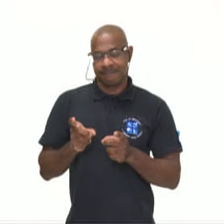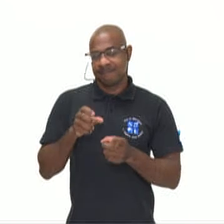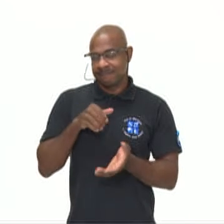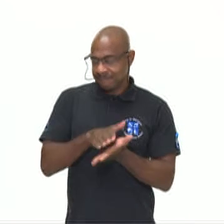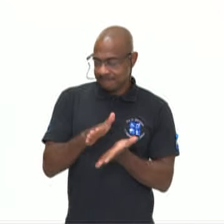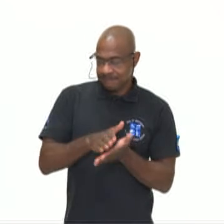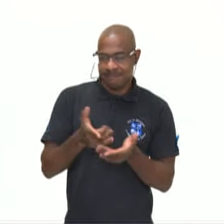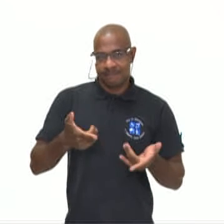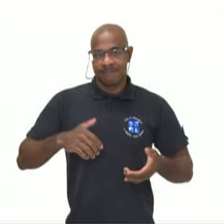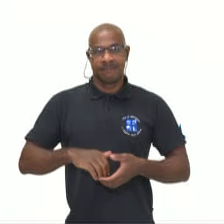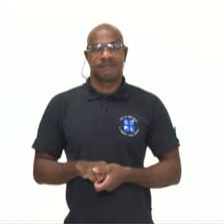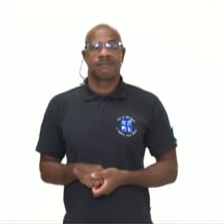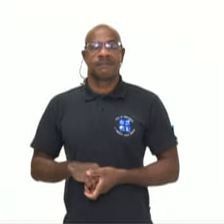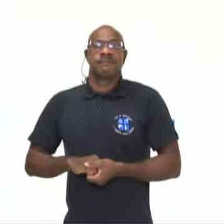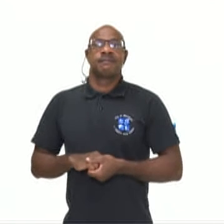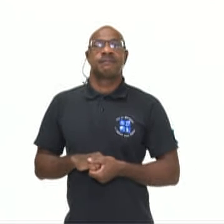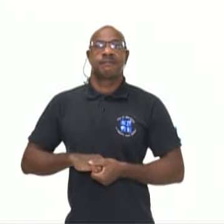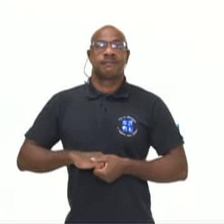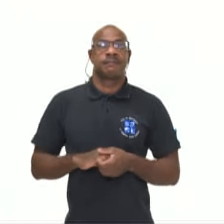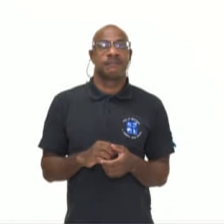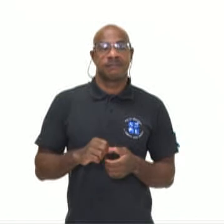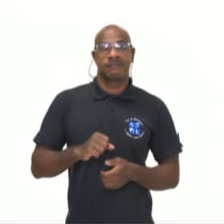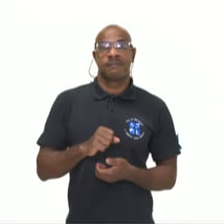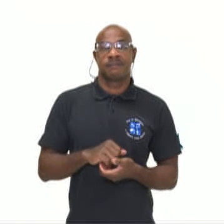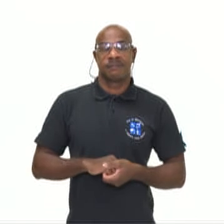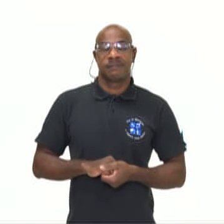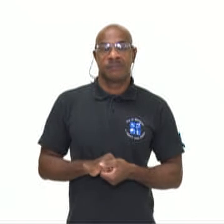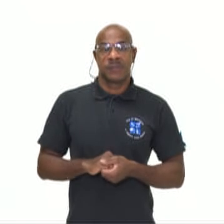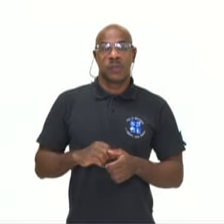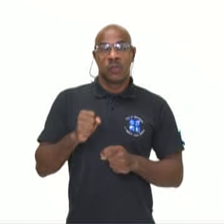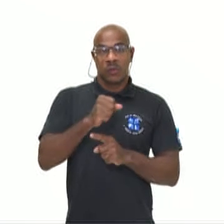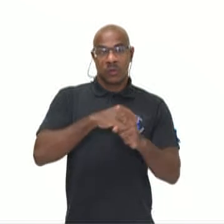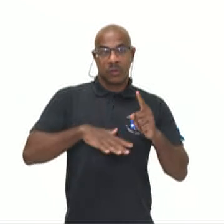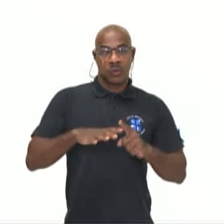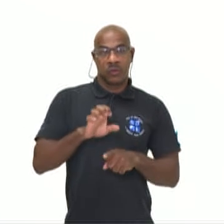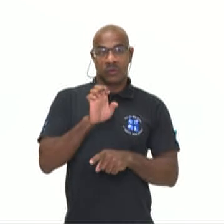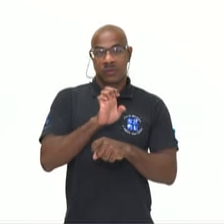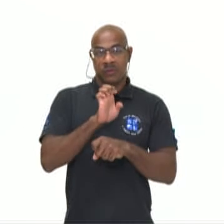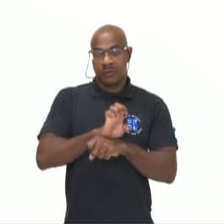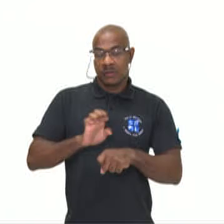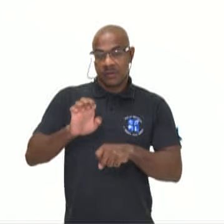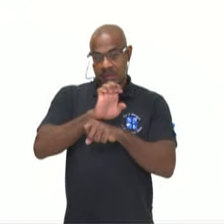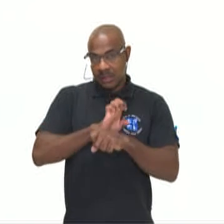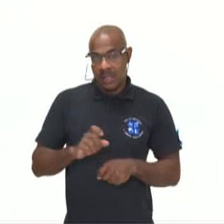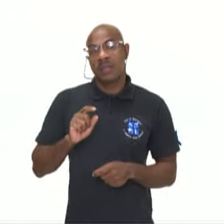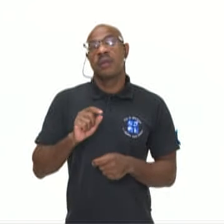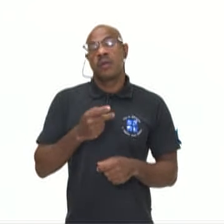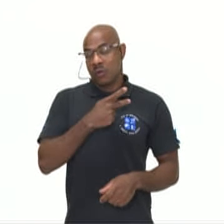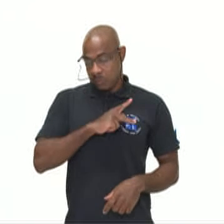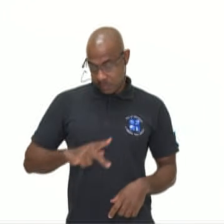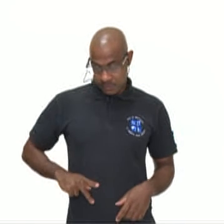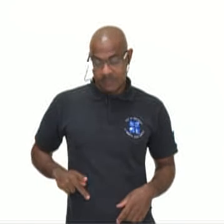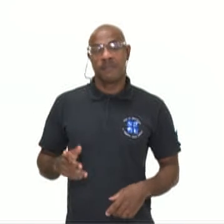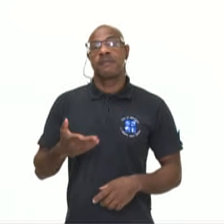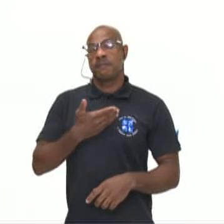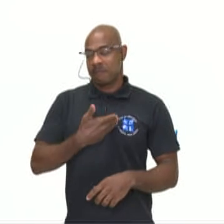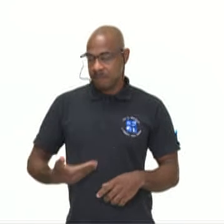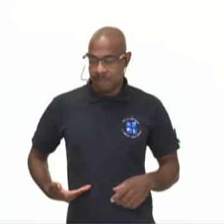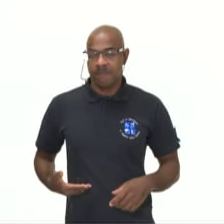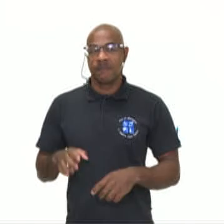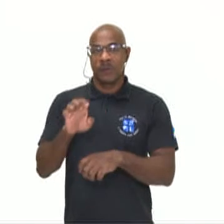encaminhamentos diferentes do estado liberal, pois possui como foco a intervenção na economia e a promoção